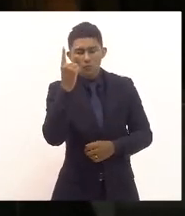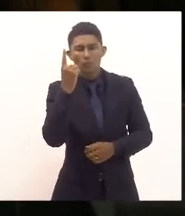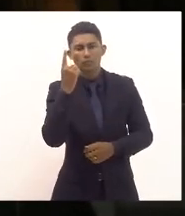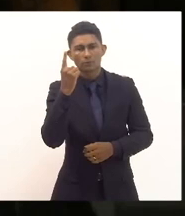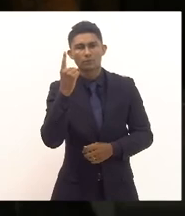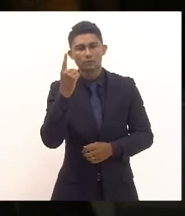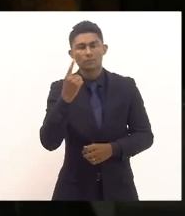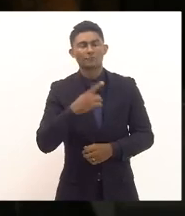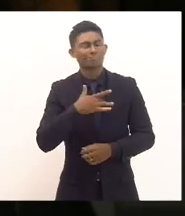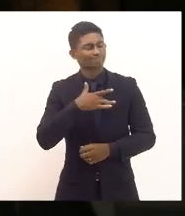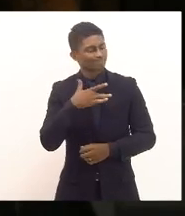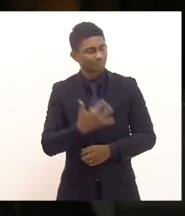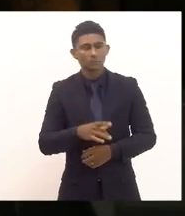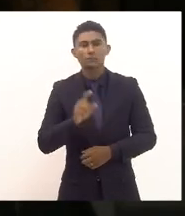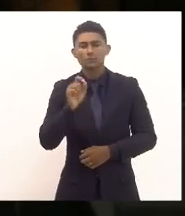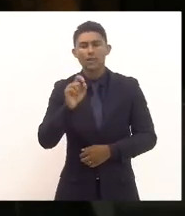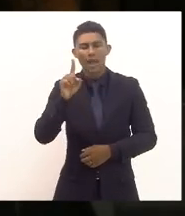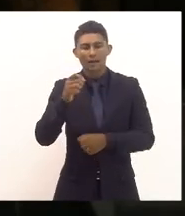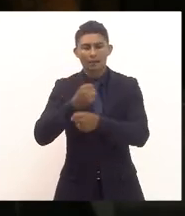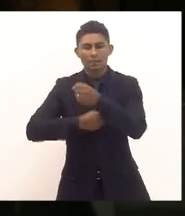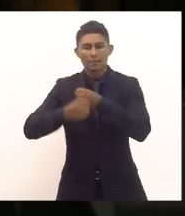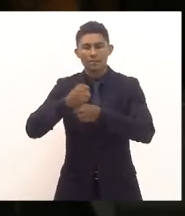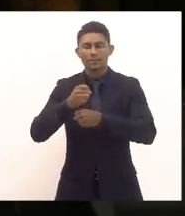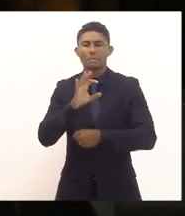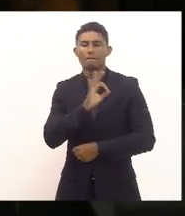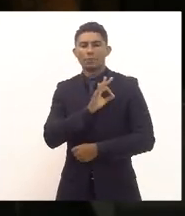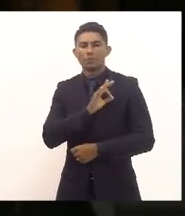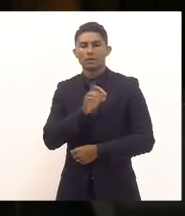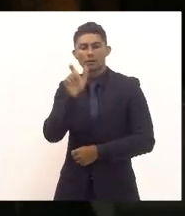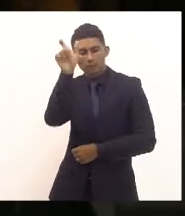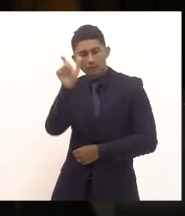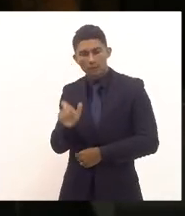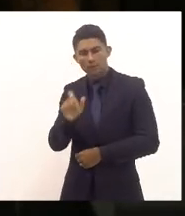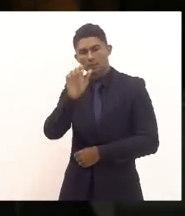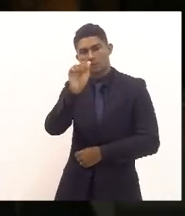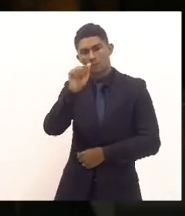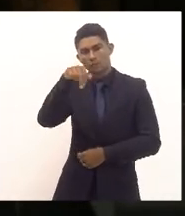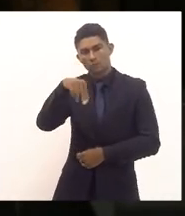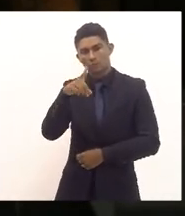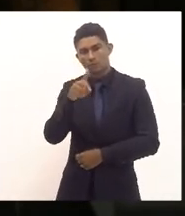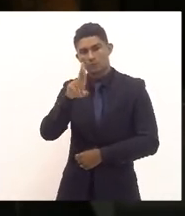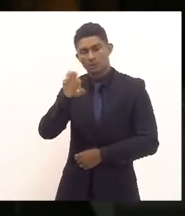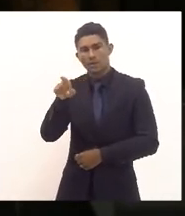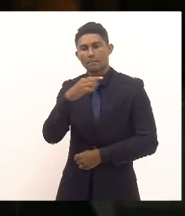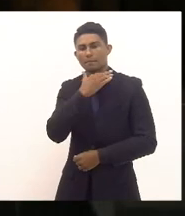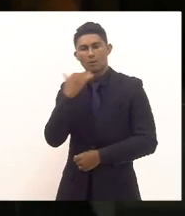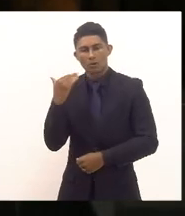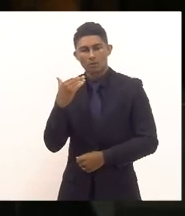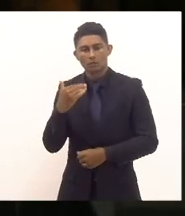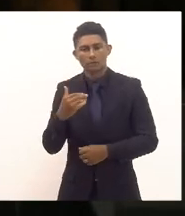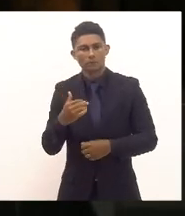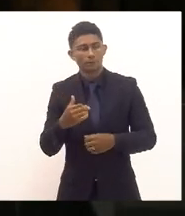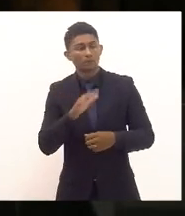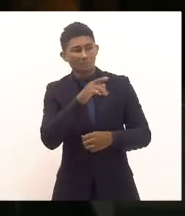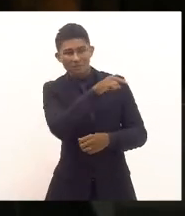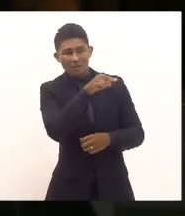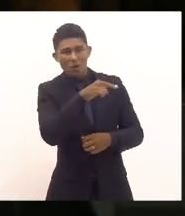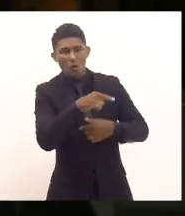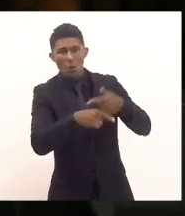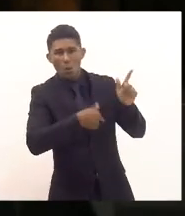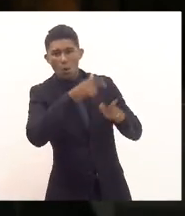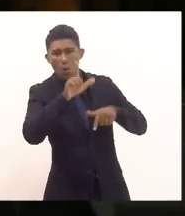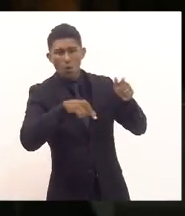naquela operação no Jacarezinho foi o policial André Frias mais ninguém o resto era tudo